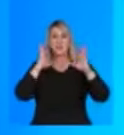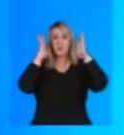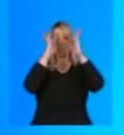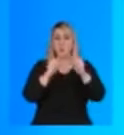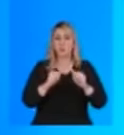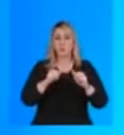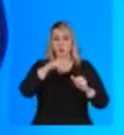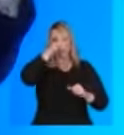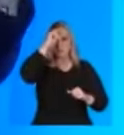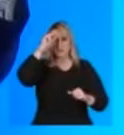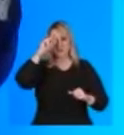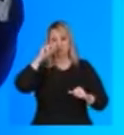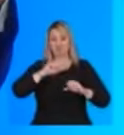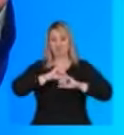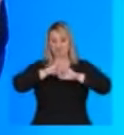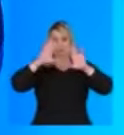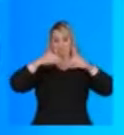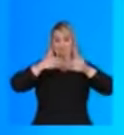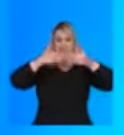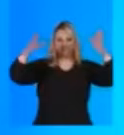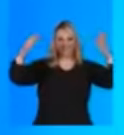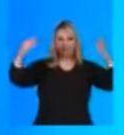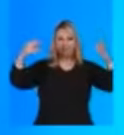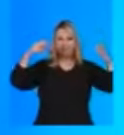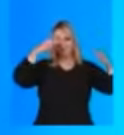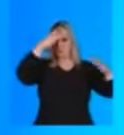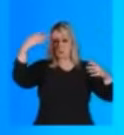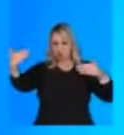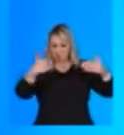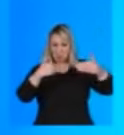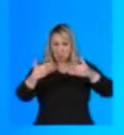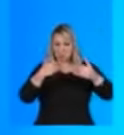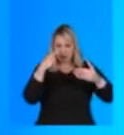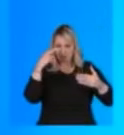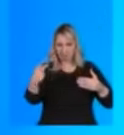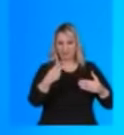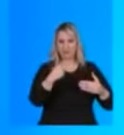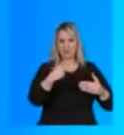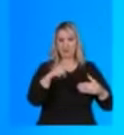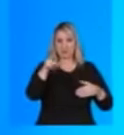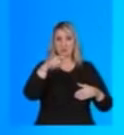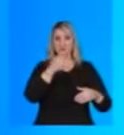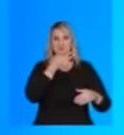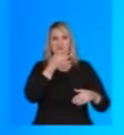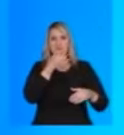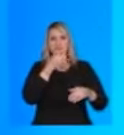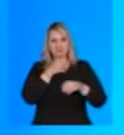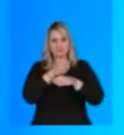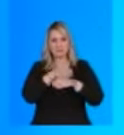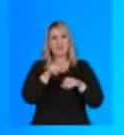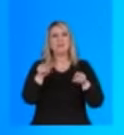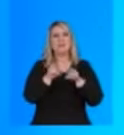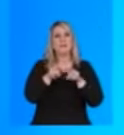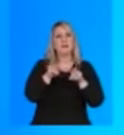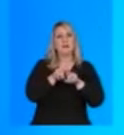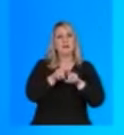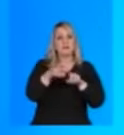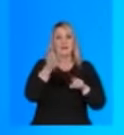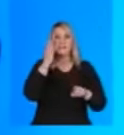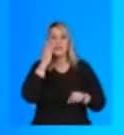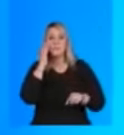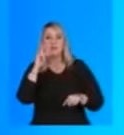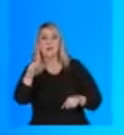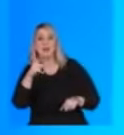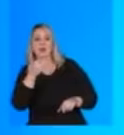Prefeitura vai ser uma vitrine aberta paraa população e vai est aberta a sua participação também a gente vai querer ouvir o que você tem a